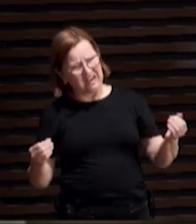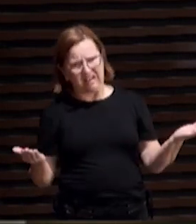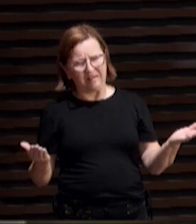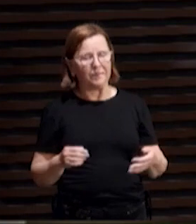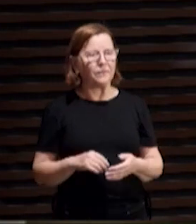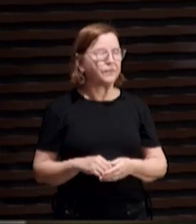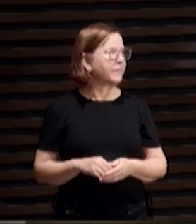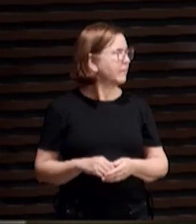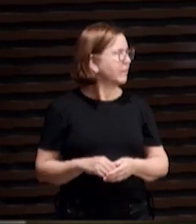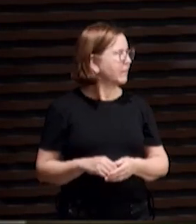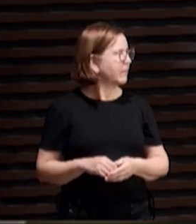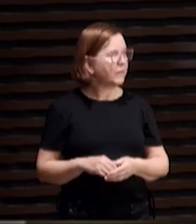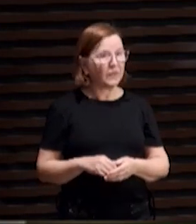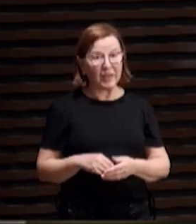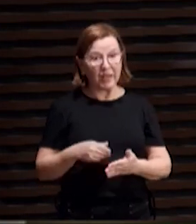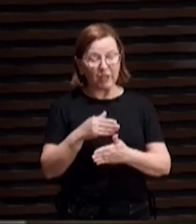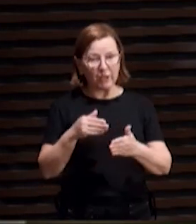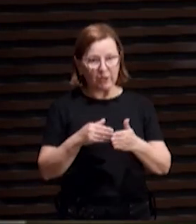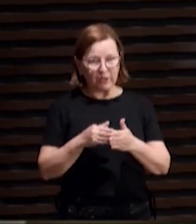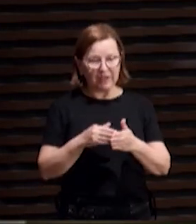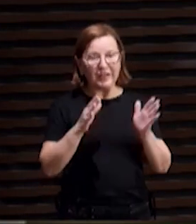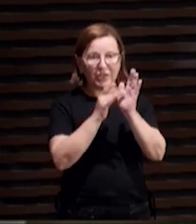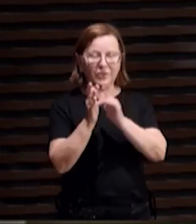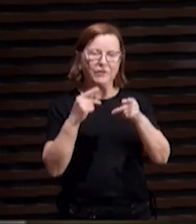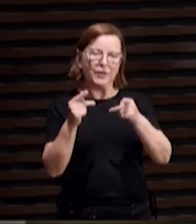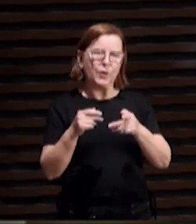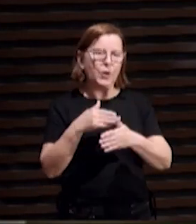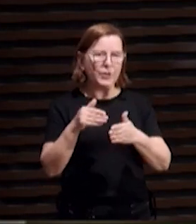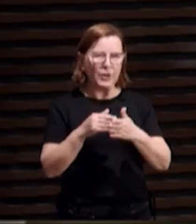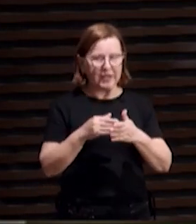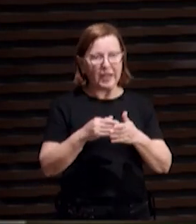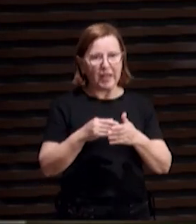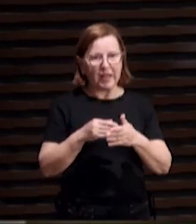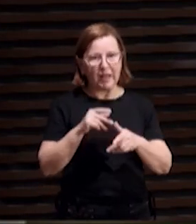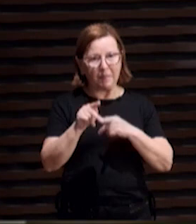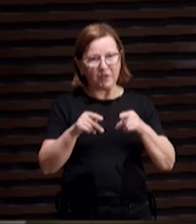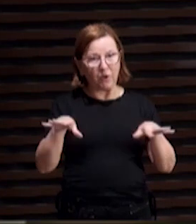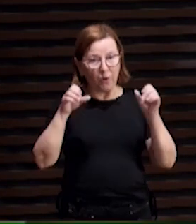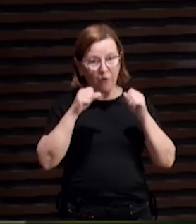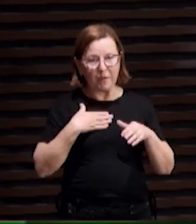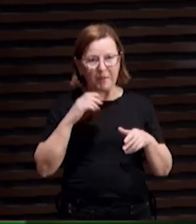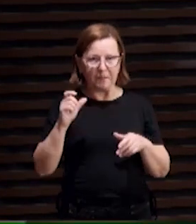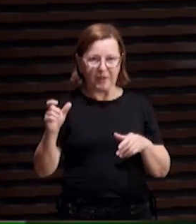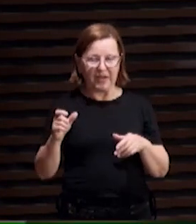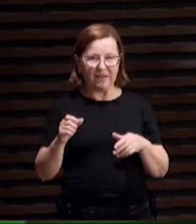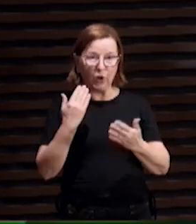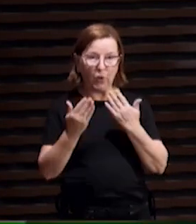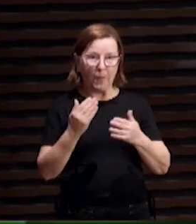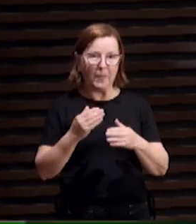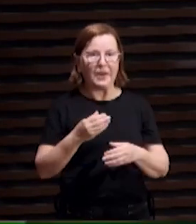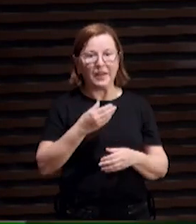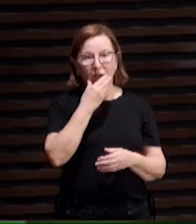Dizia Jesus assim: todo aquele que ouve essas minhas palavras e as leva em conta será comparado ao homem sábio que edificou a sua casa sobre a